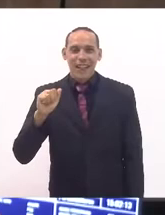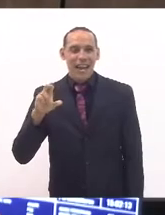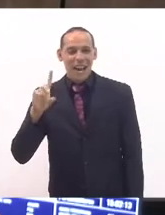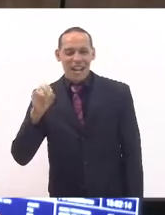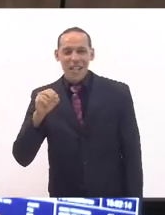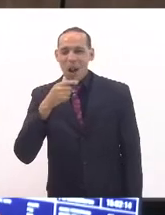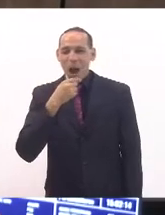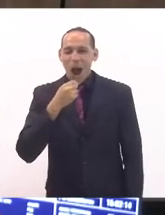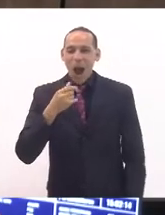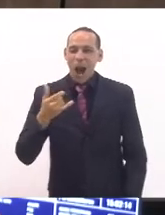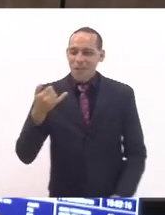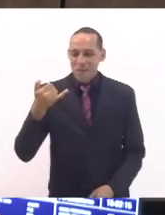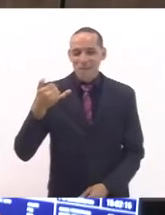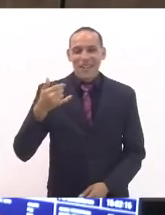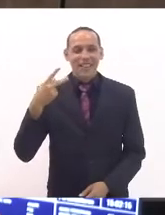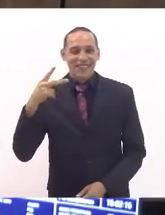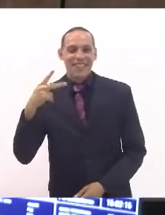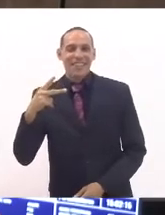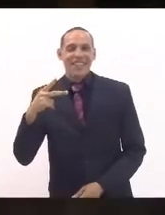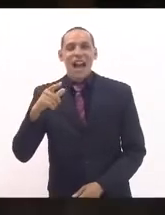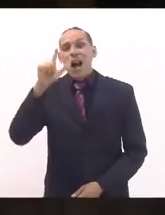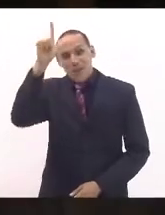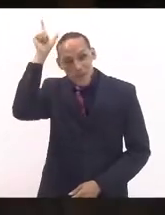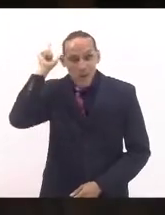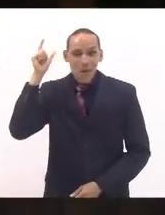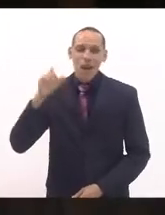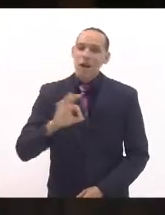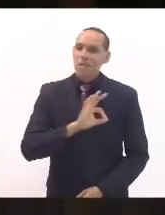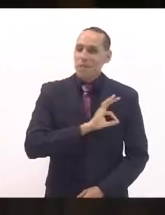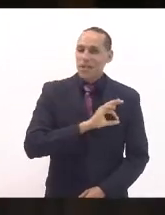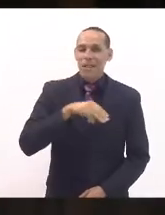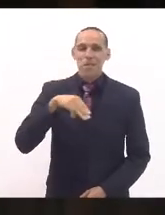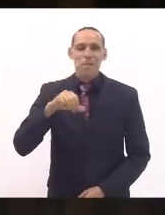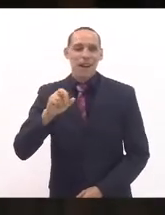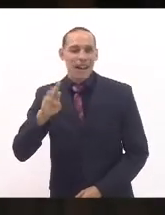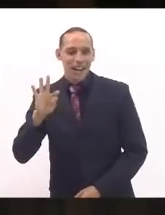caneta, deputado Luiz Paulo, deputada Marta,